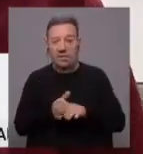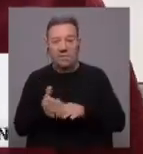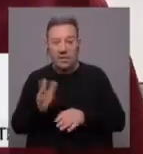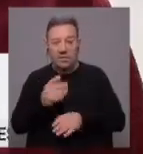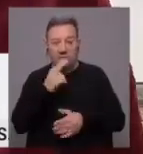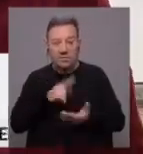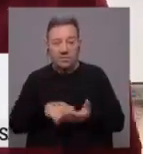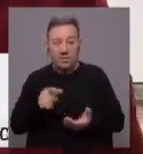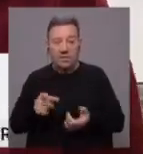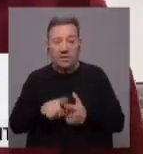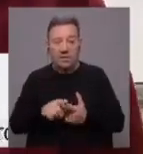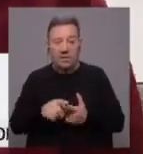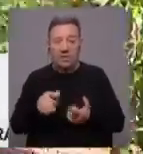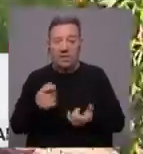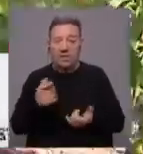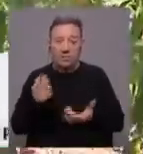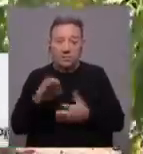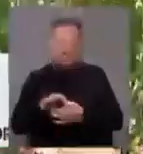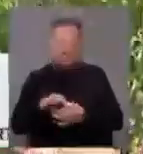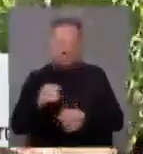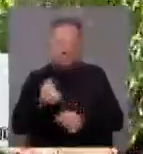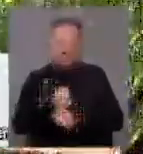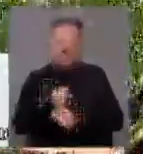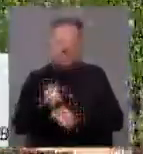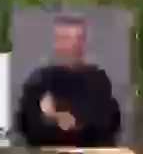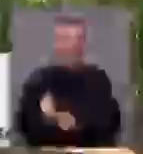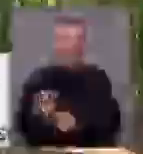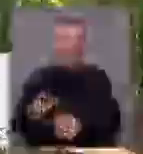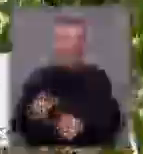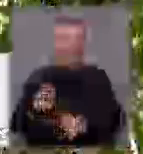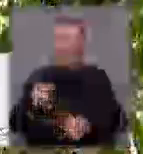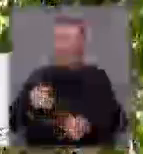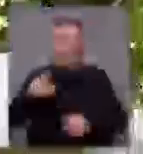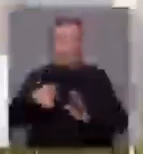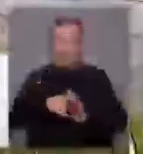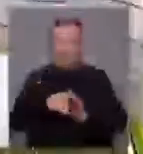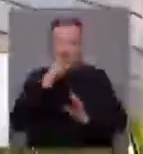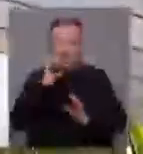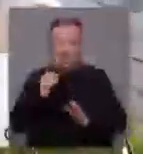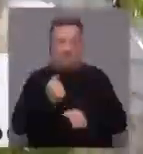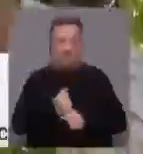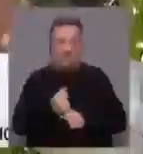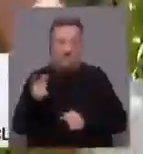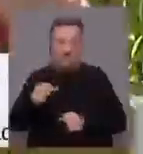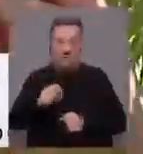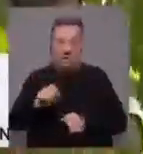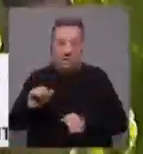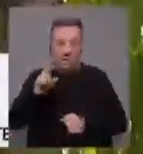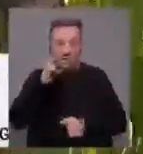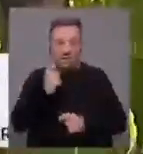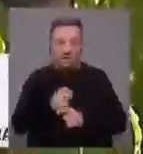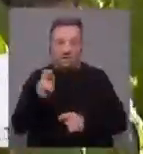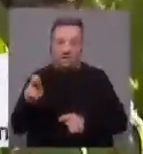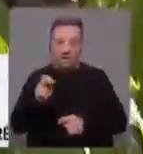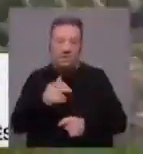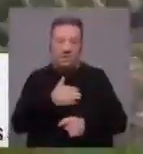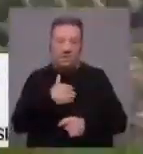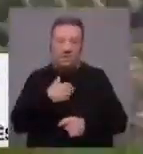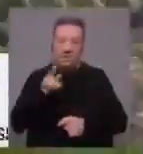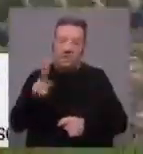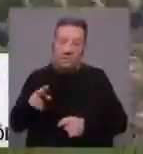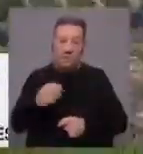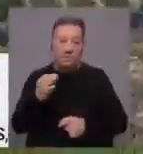mas realmente é o risco inerente às à atividade a primeira medida que calcular efetuada pela equipa de inspeção fita ou Sanitária